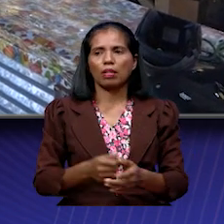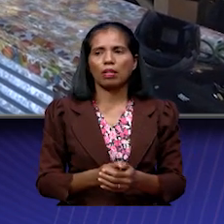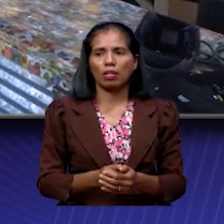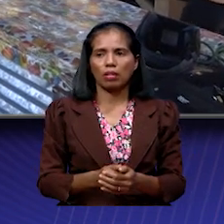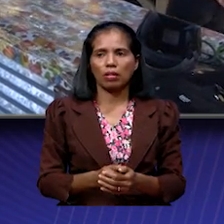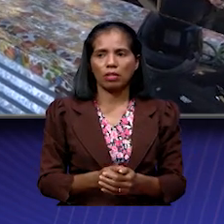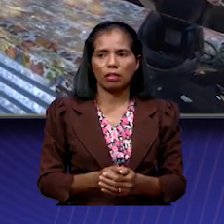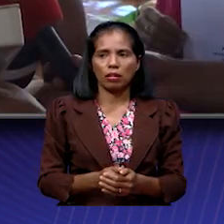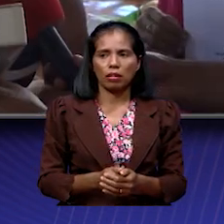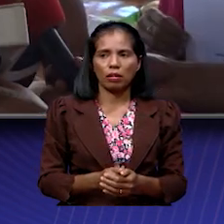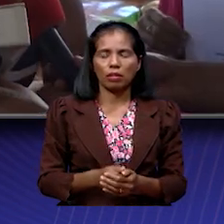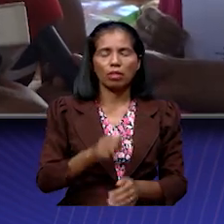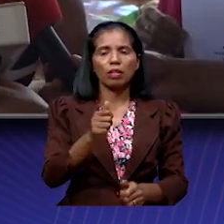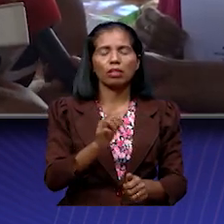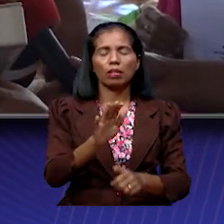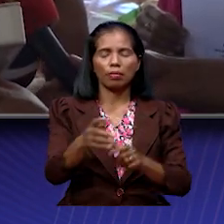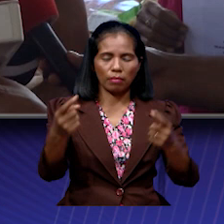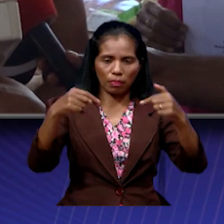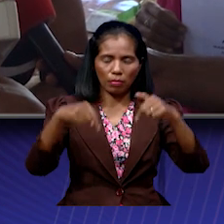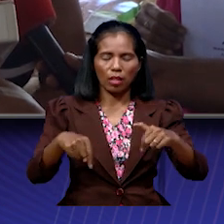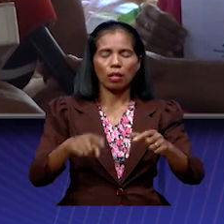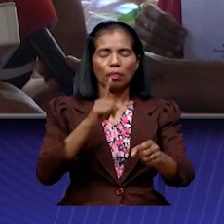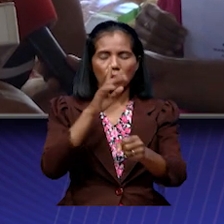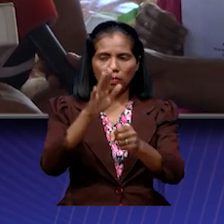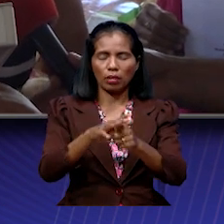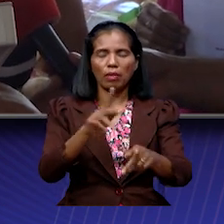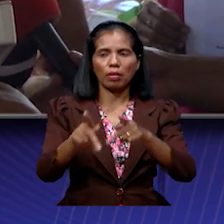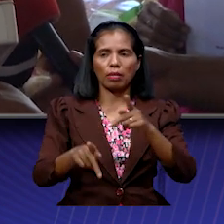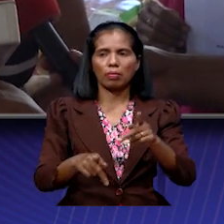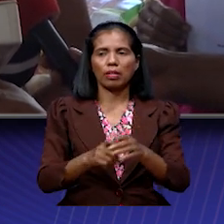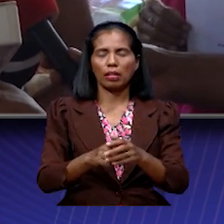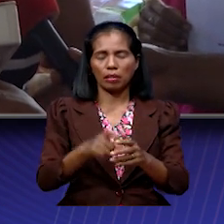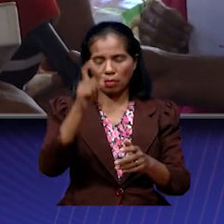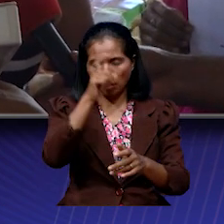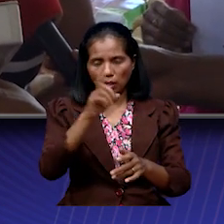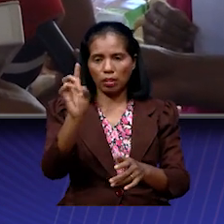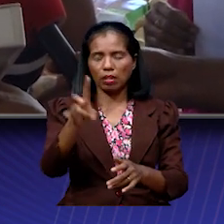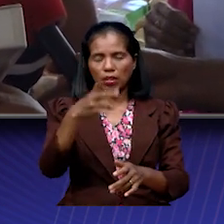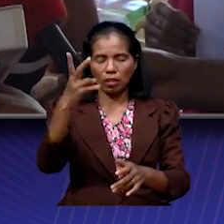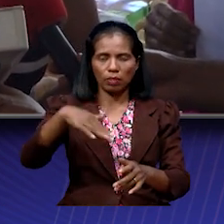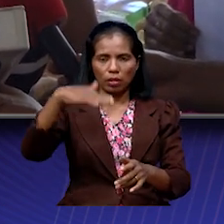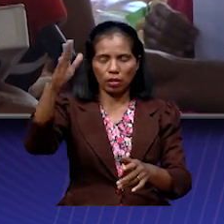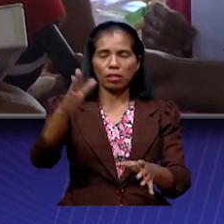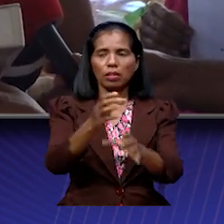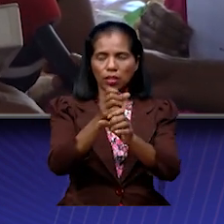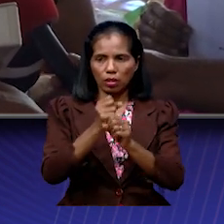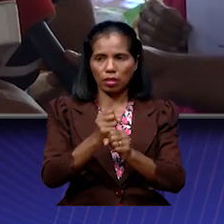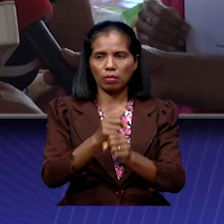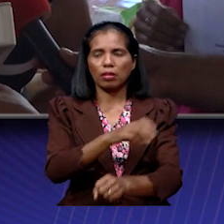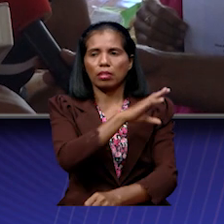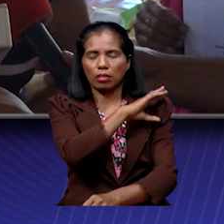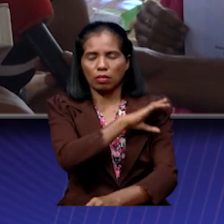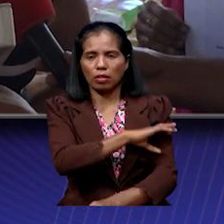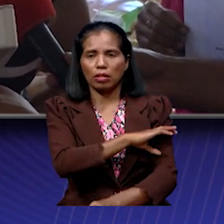ho compromisso político na be que cidadão na be que atinge 17 anos paletem e esse simo segurança